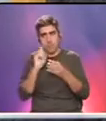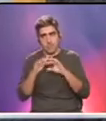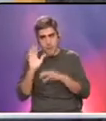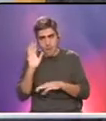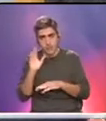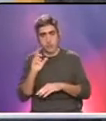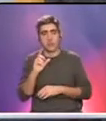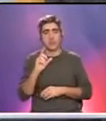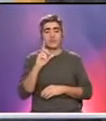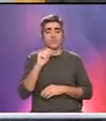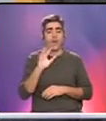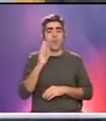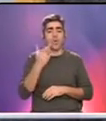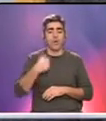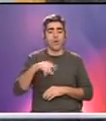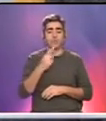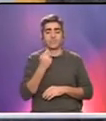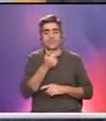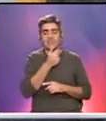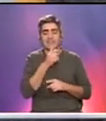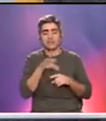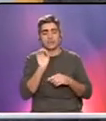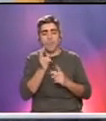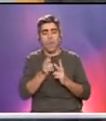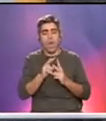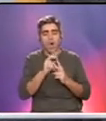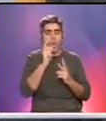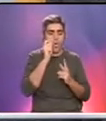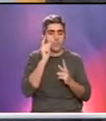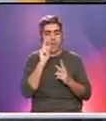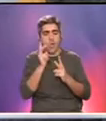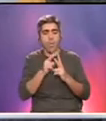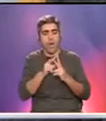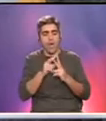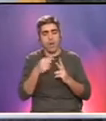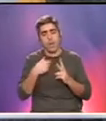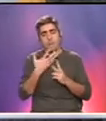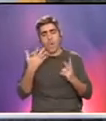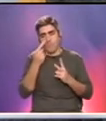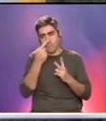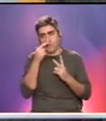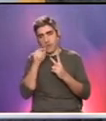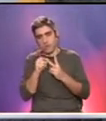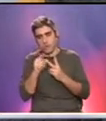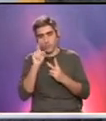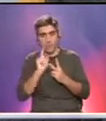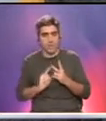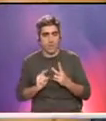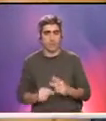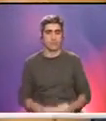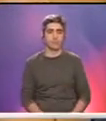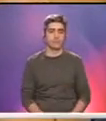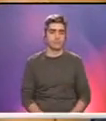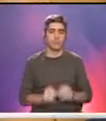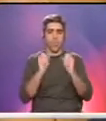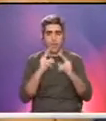Mas quando nós temos que decidir entre um e o outro, nós damos preferência às mulheres. Muito bem. Vamos então ao dia da